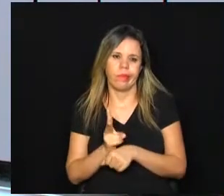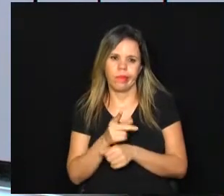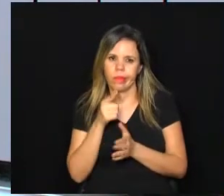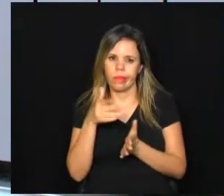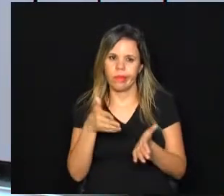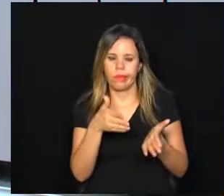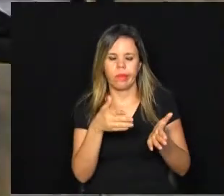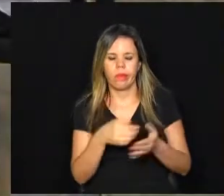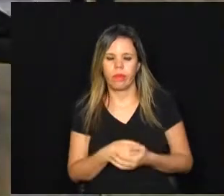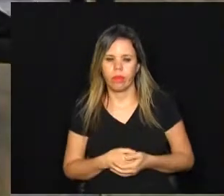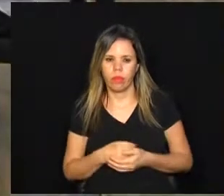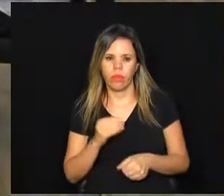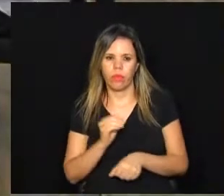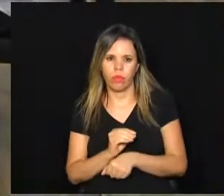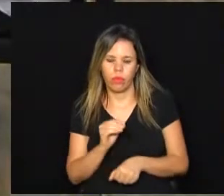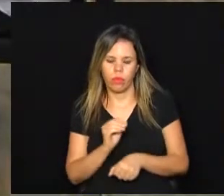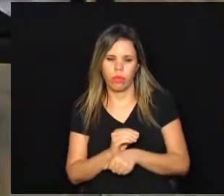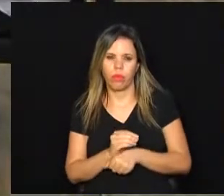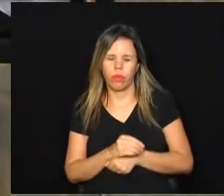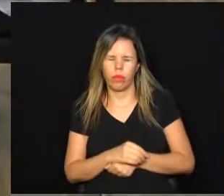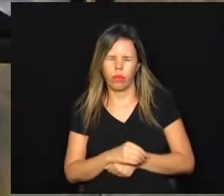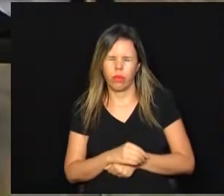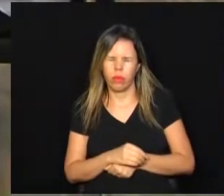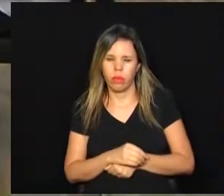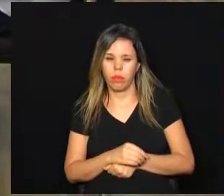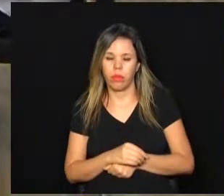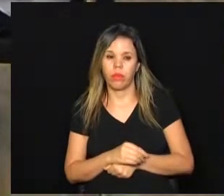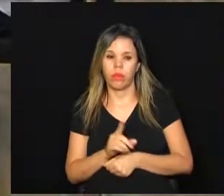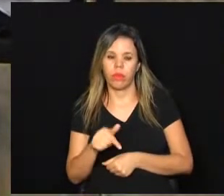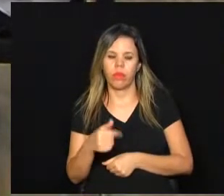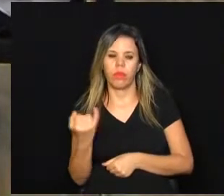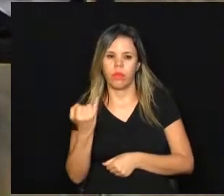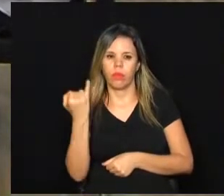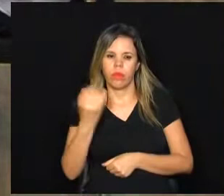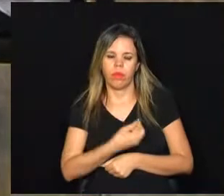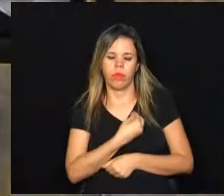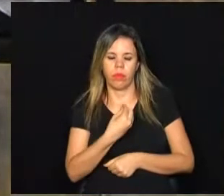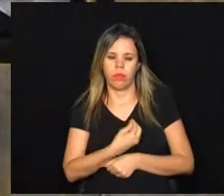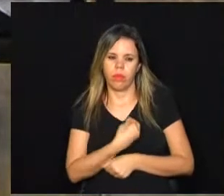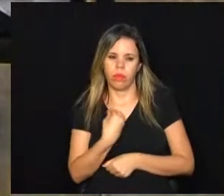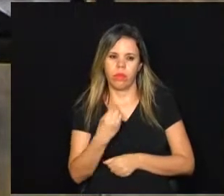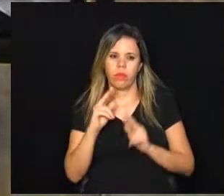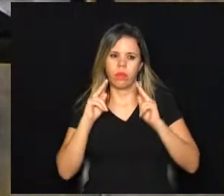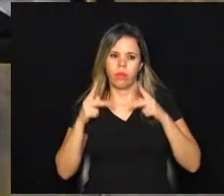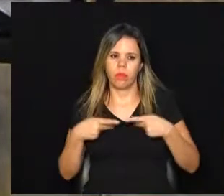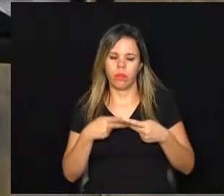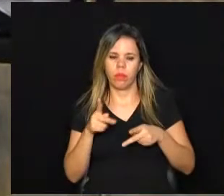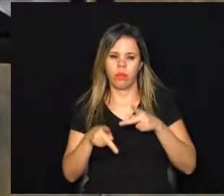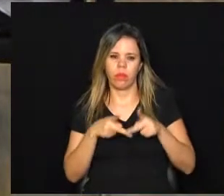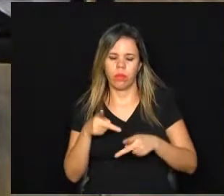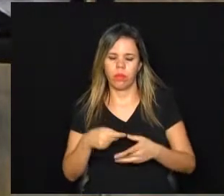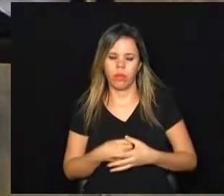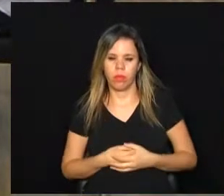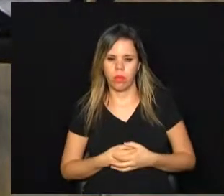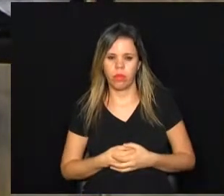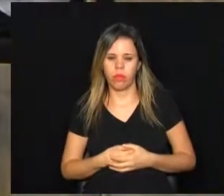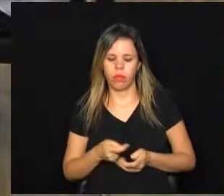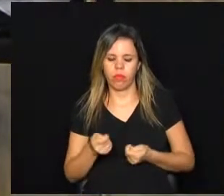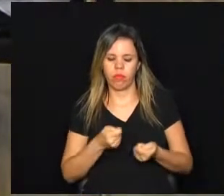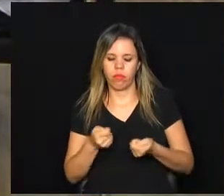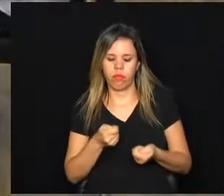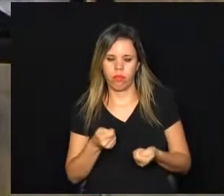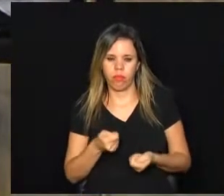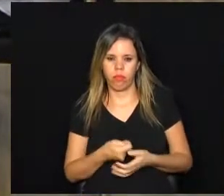hídrica, preservação desse recurso que é vital, né, para a vida humana, para a